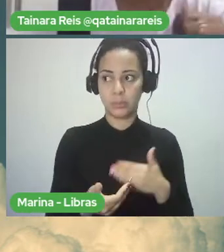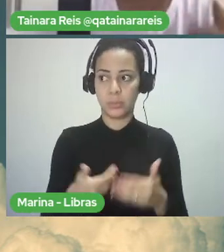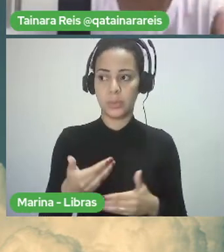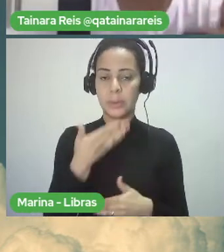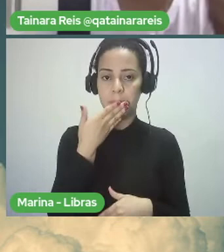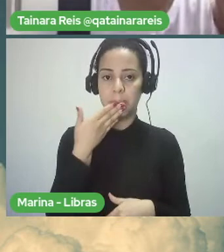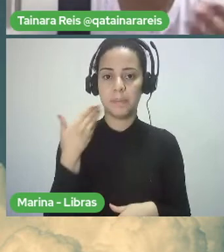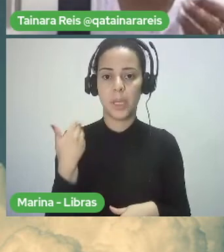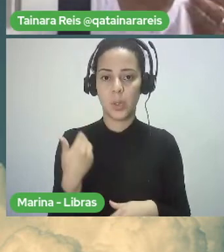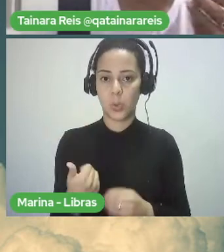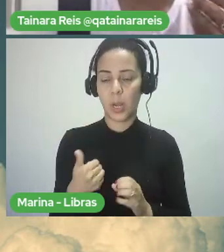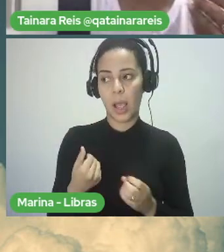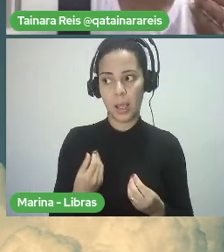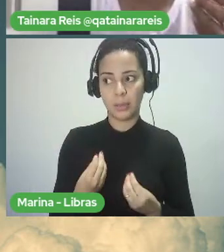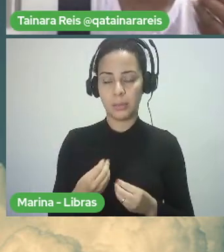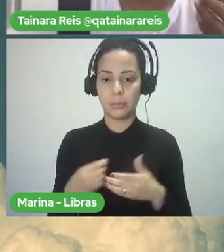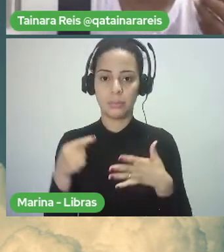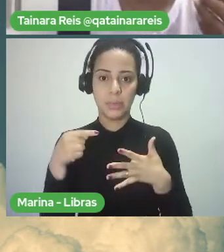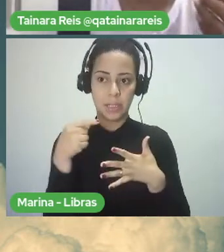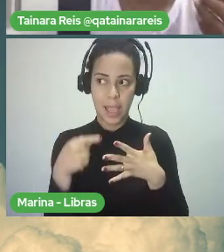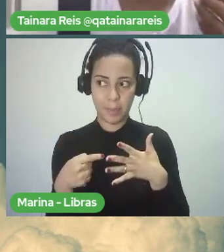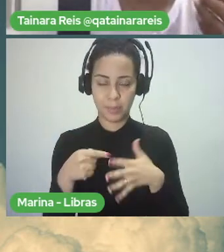técnicos para vocês irem